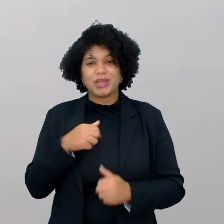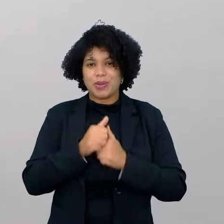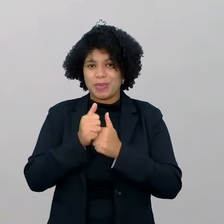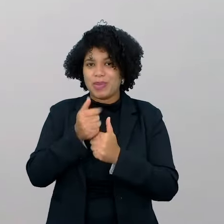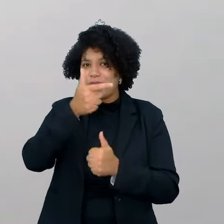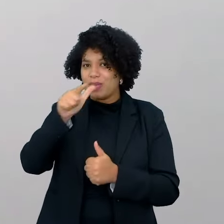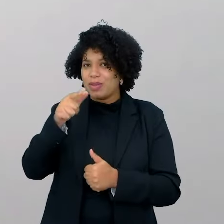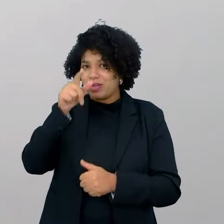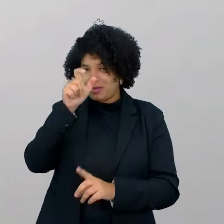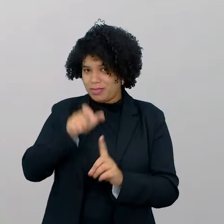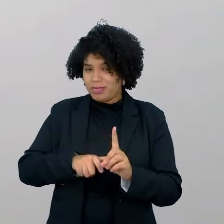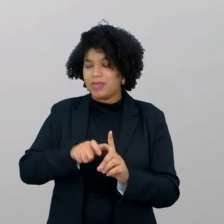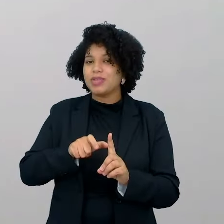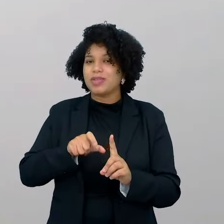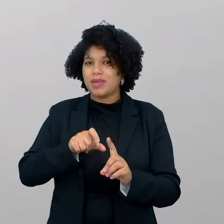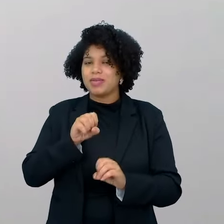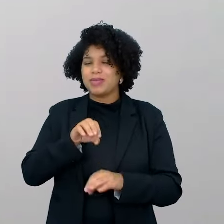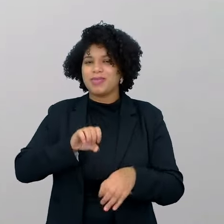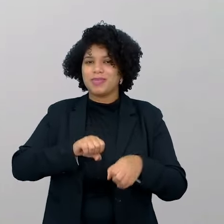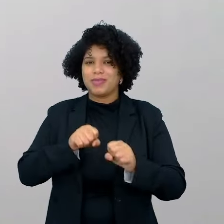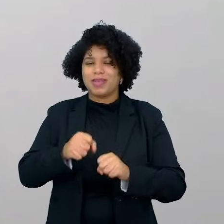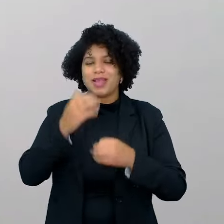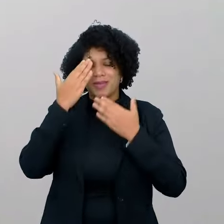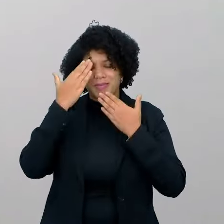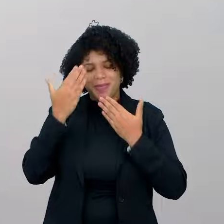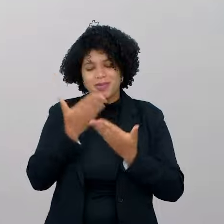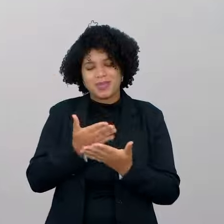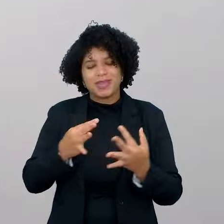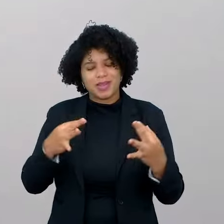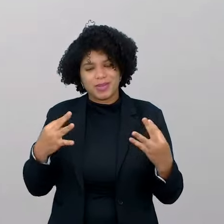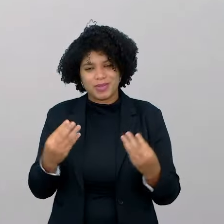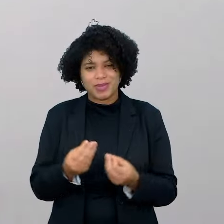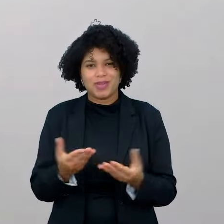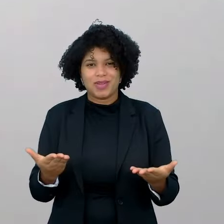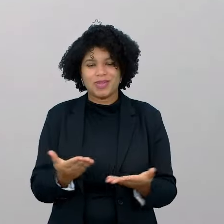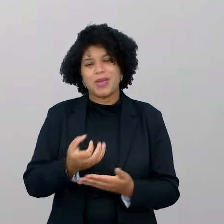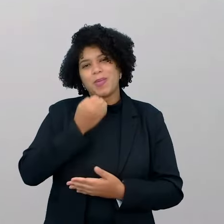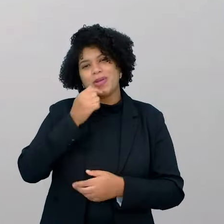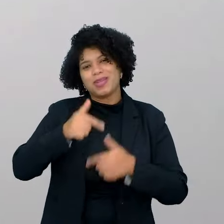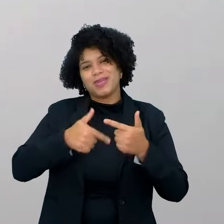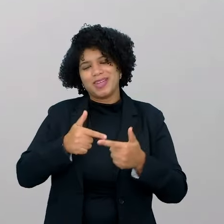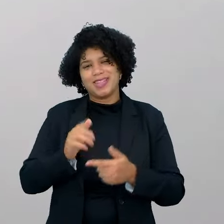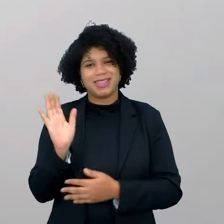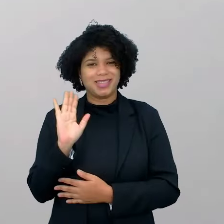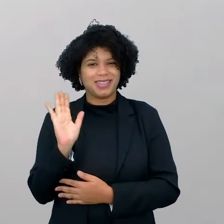outro formador da equipe, tá? Agradeço a presença de todos. Um bom trabalho.